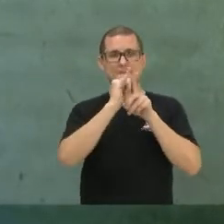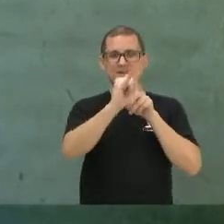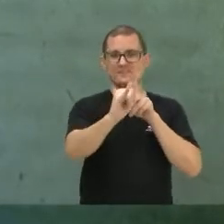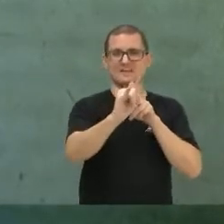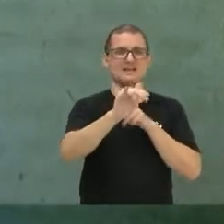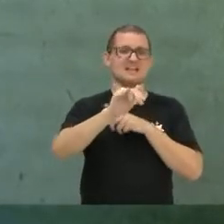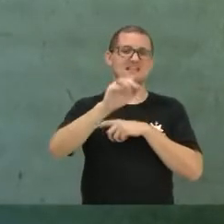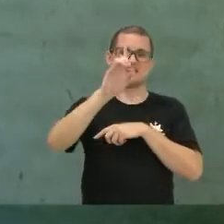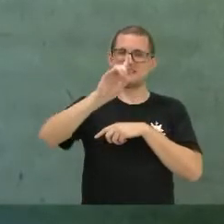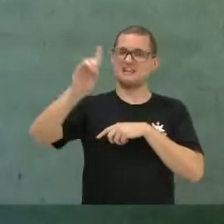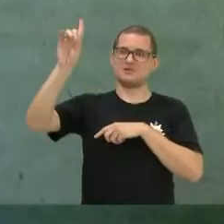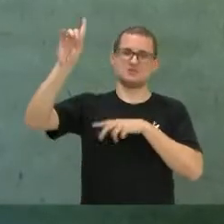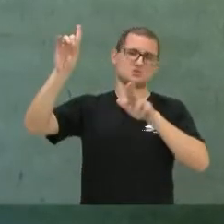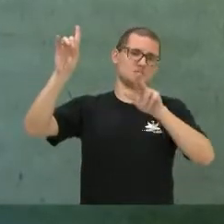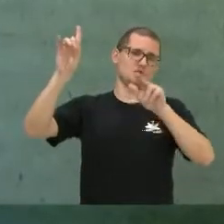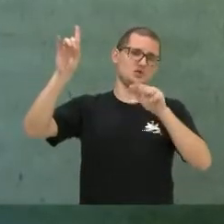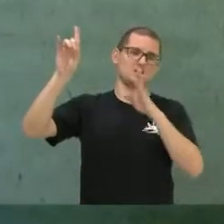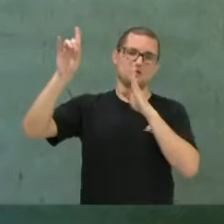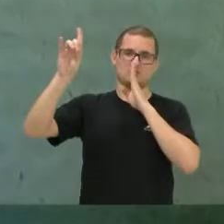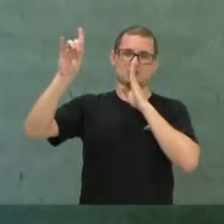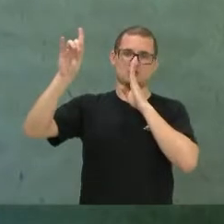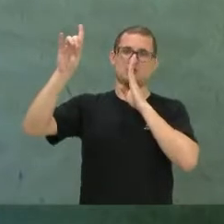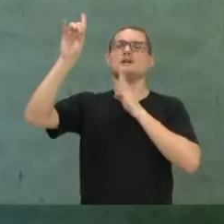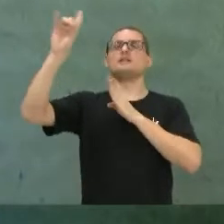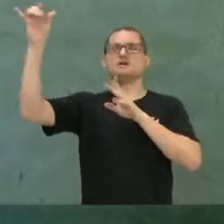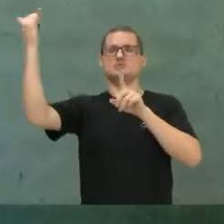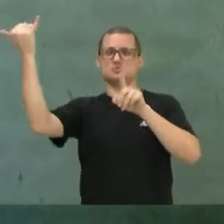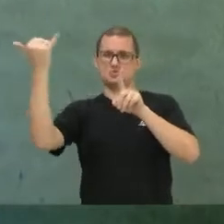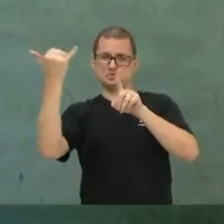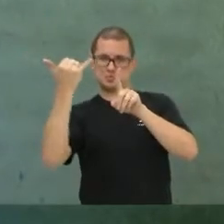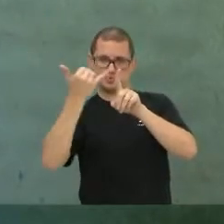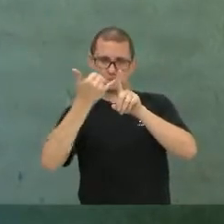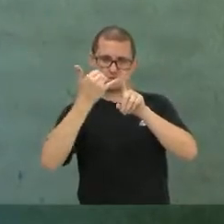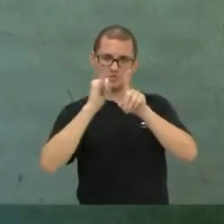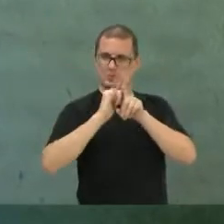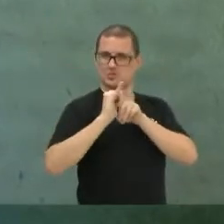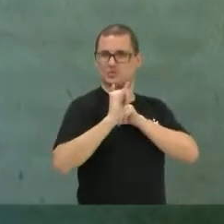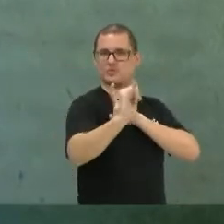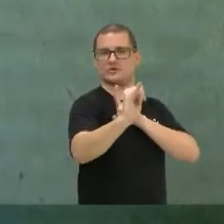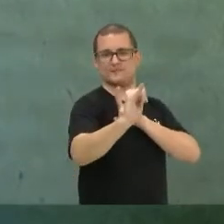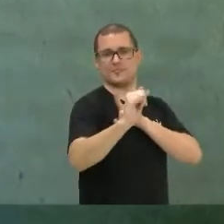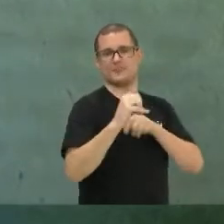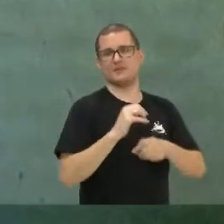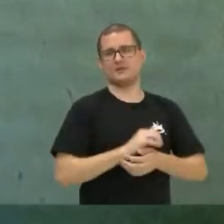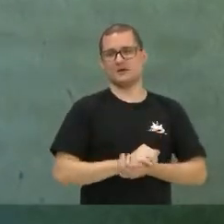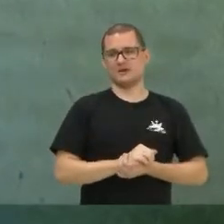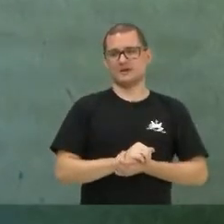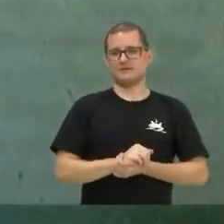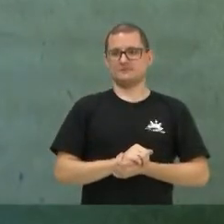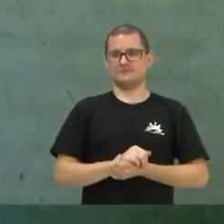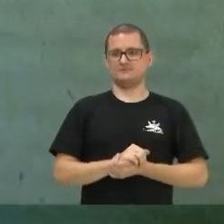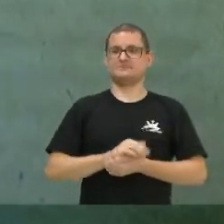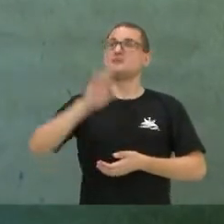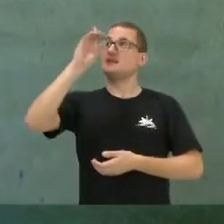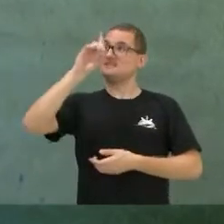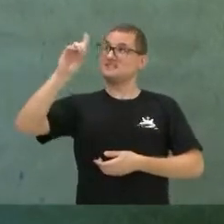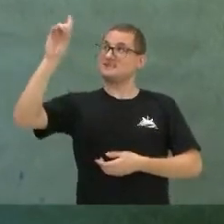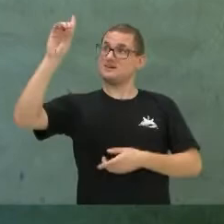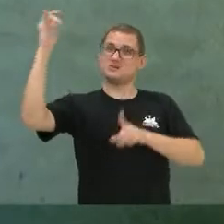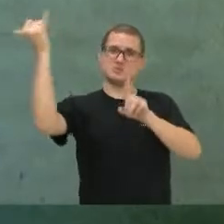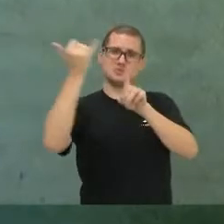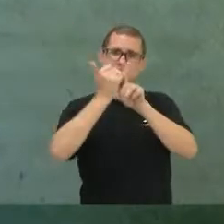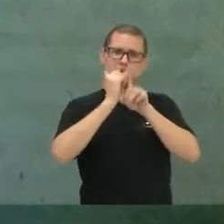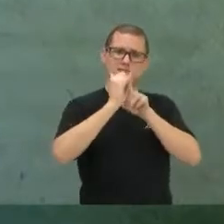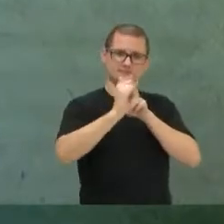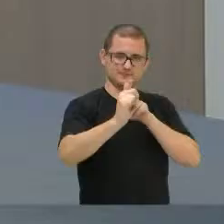calado e enquanto deus fala houver profetas ainda é tempo